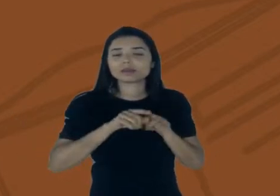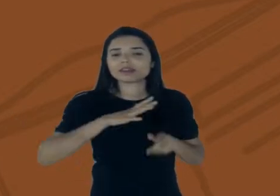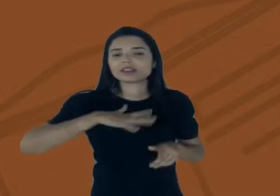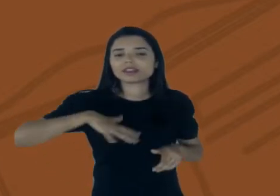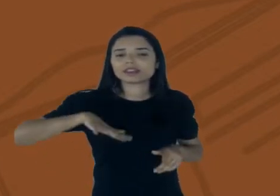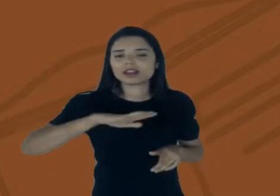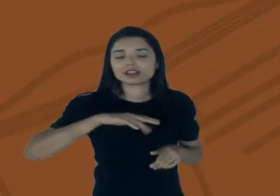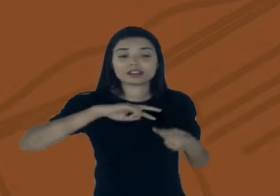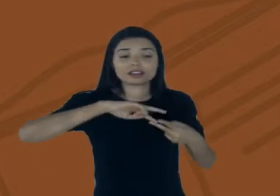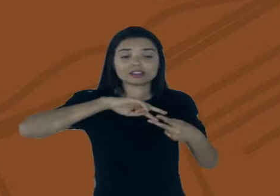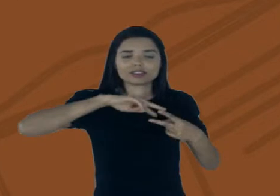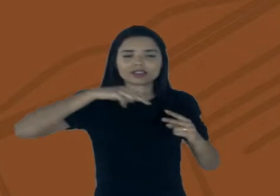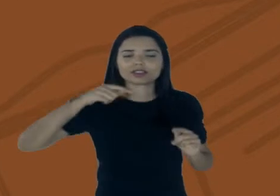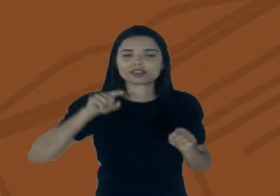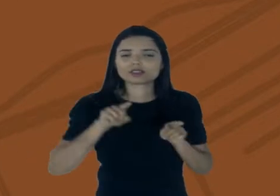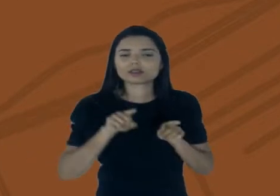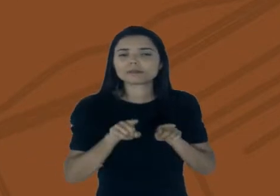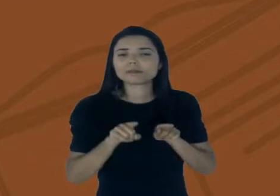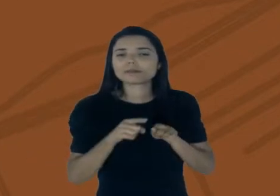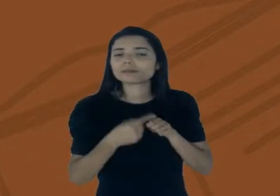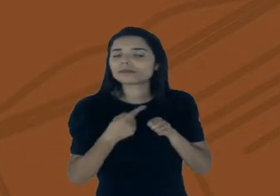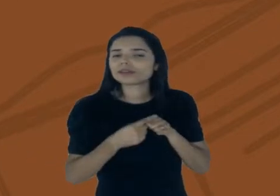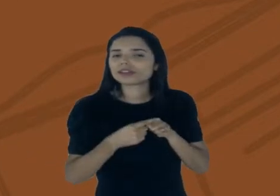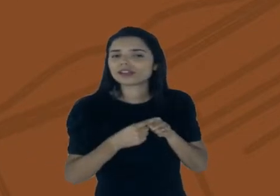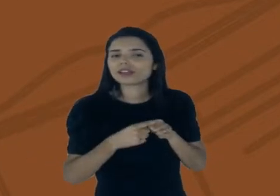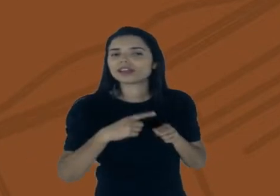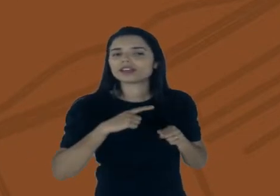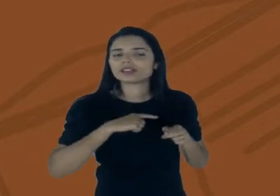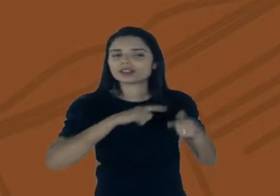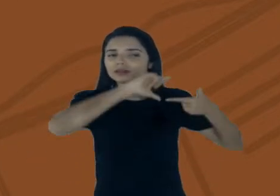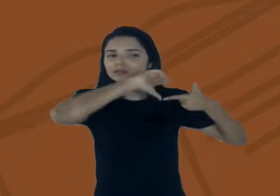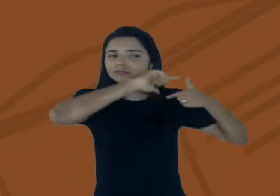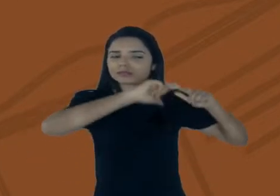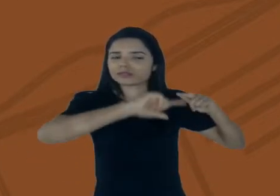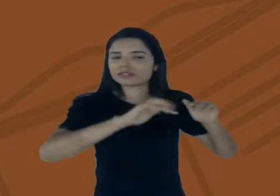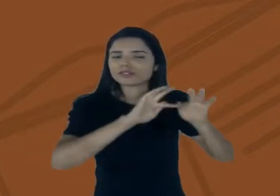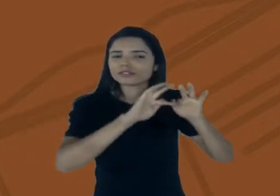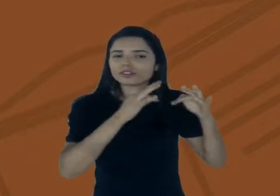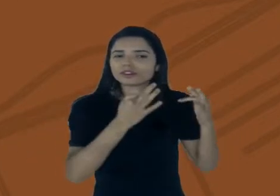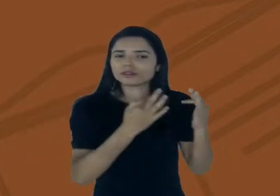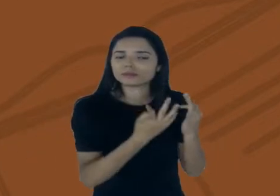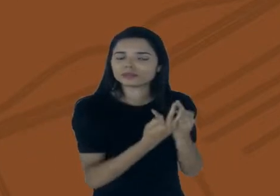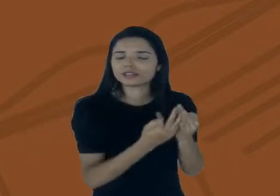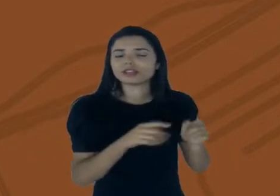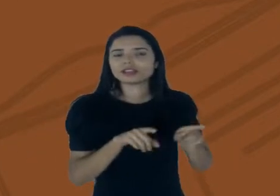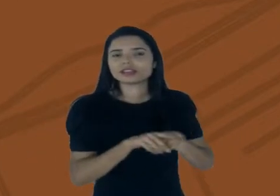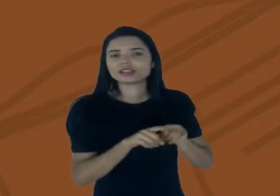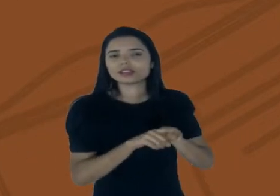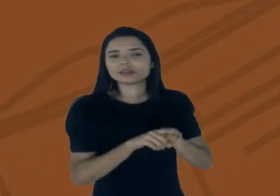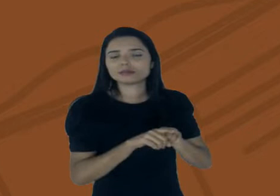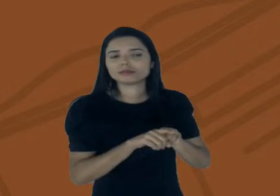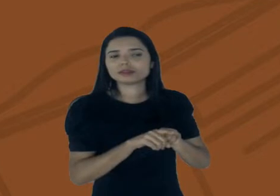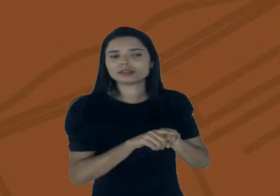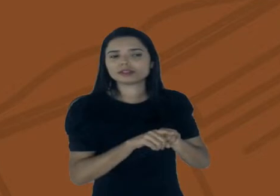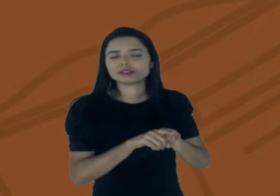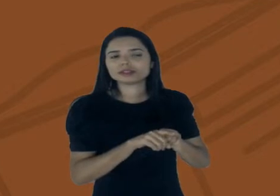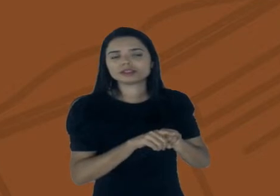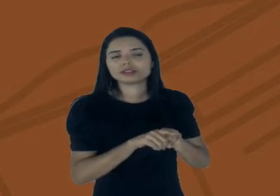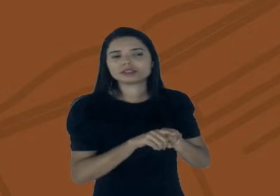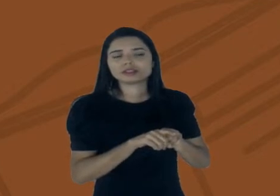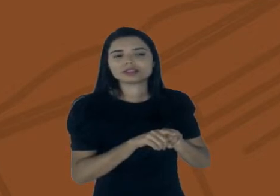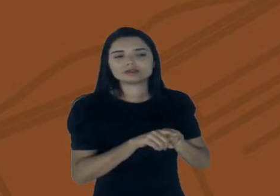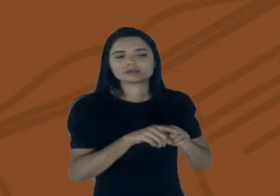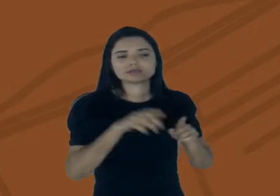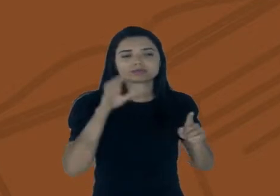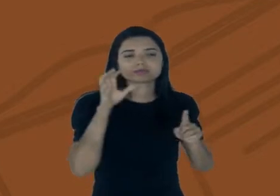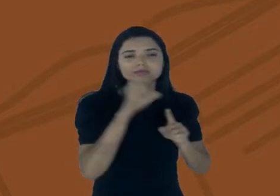da hereditariedade, e ambientais porque são todos os outros fatores que influenciam para que essa doença ela